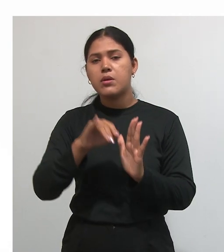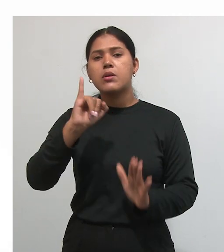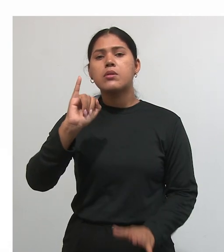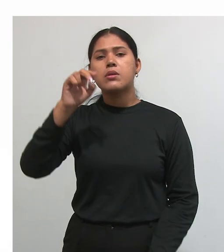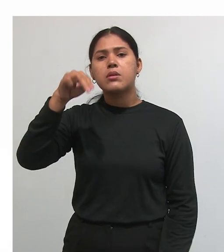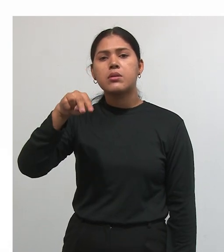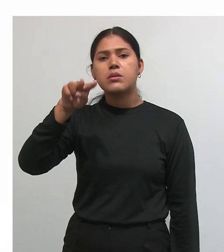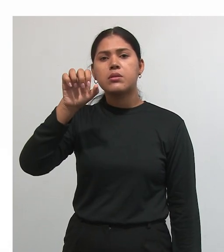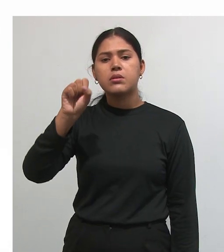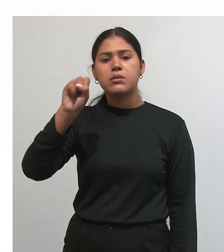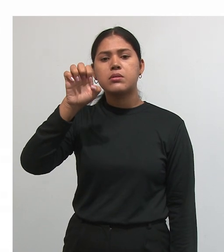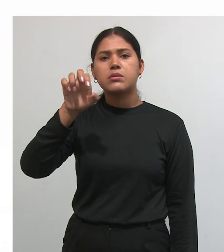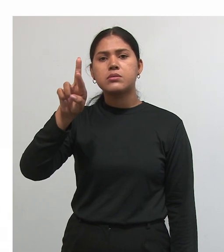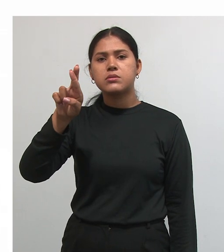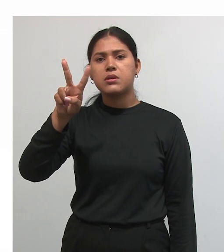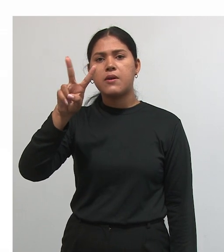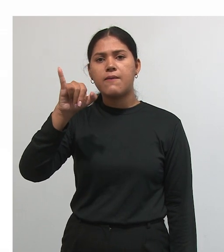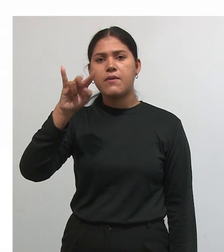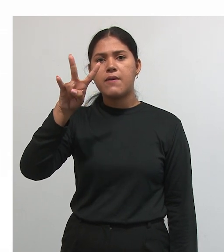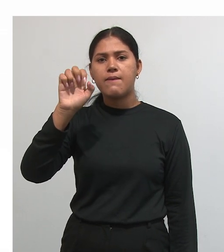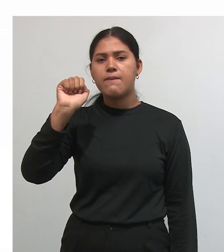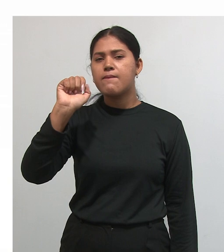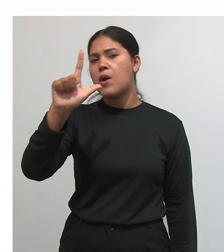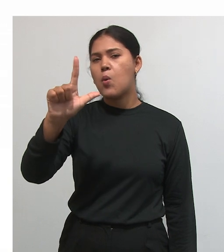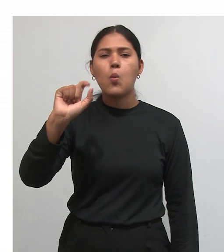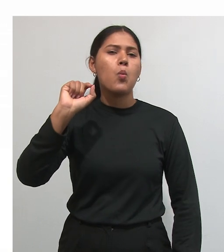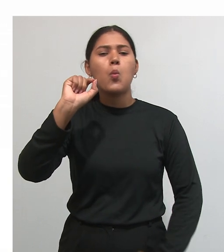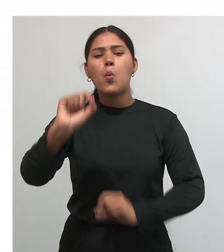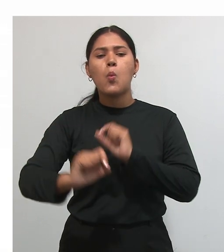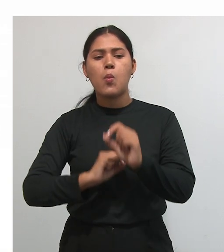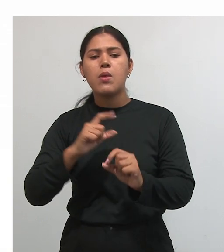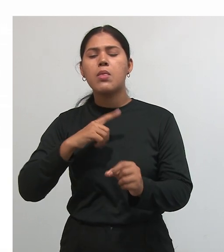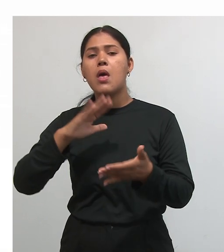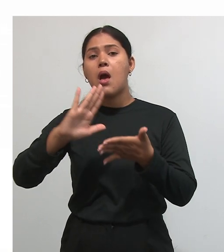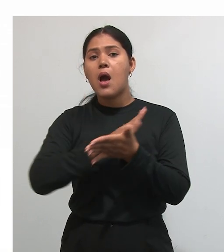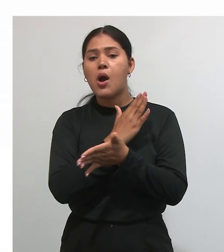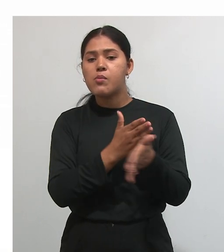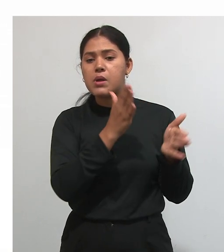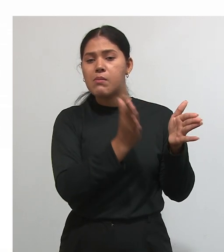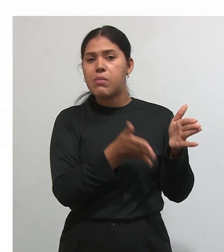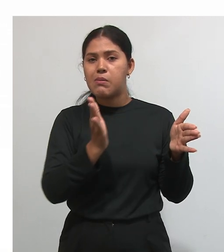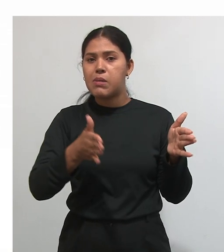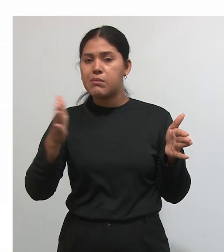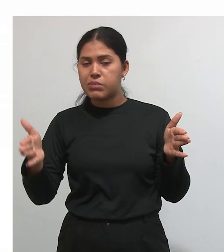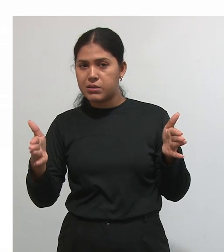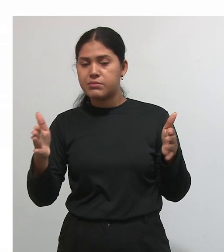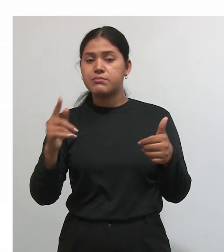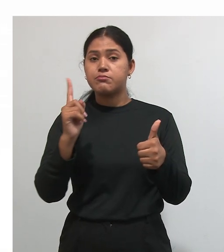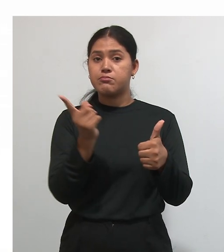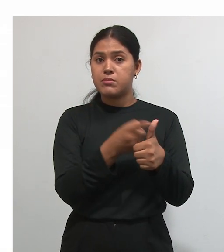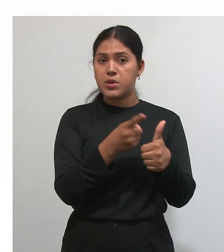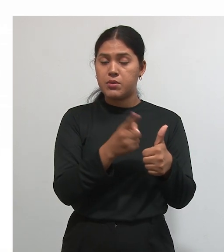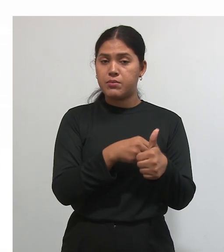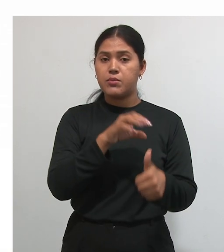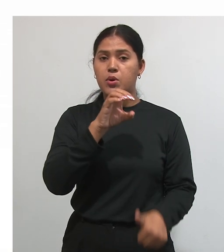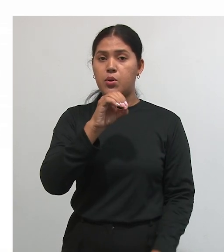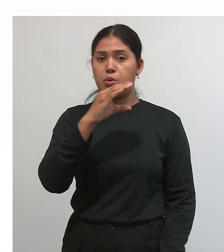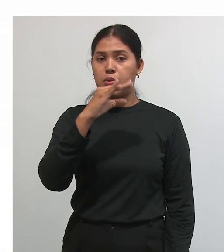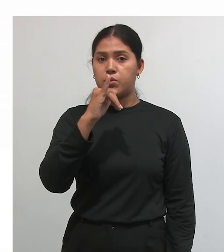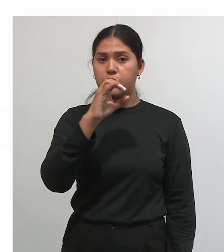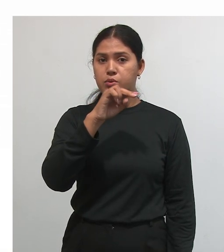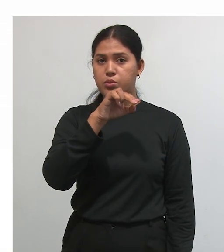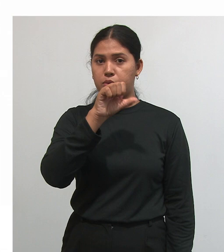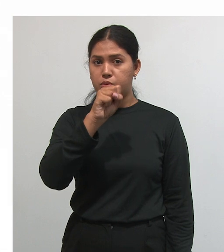como inservível? Tá? Temos aqui algumas classificações. Quando ele